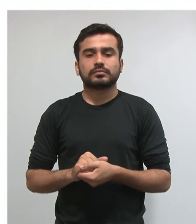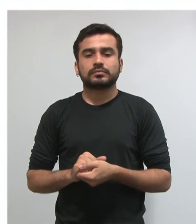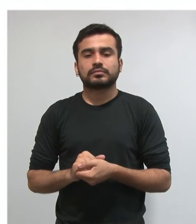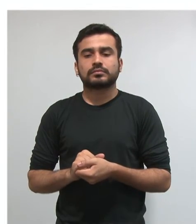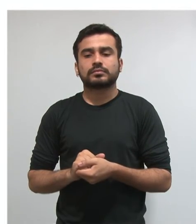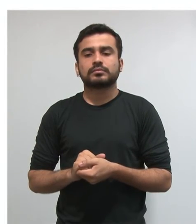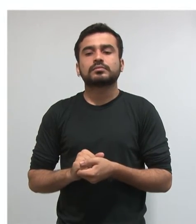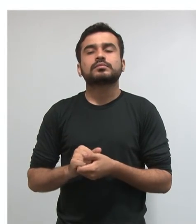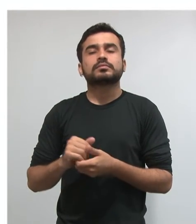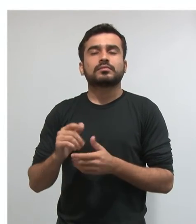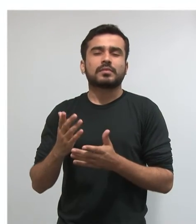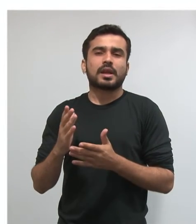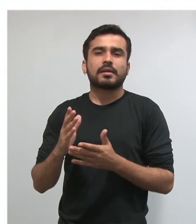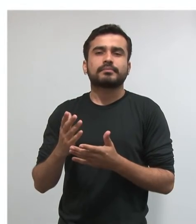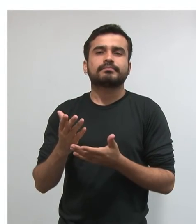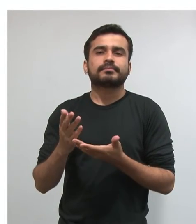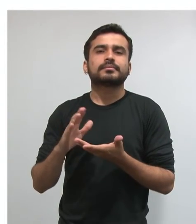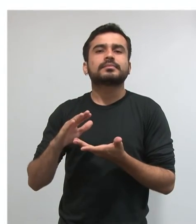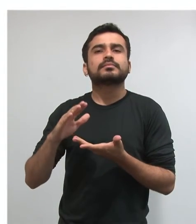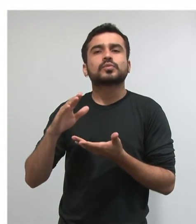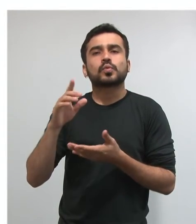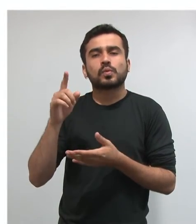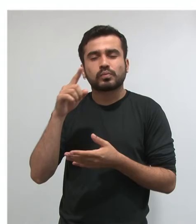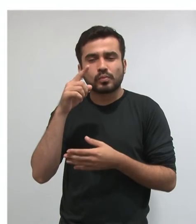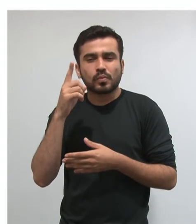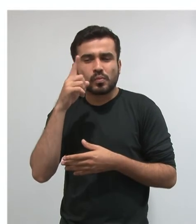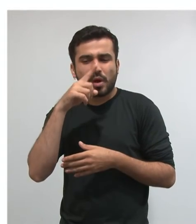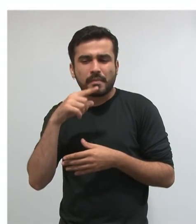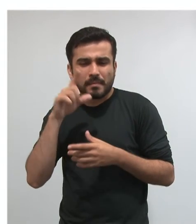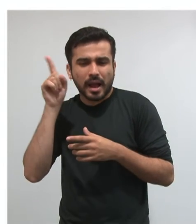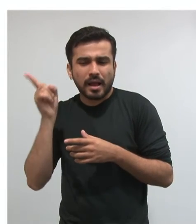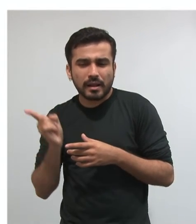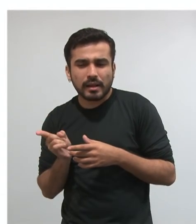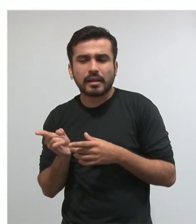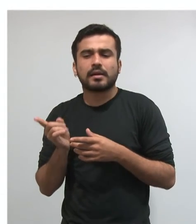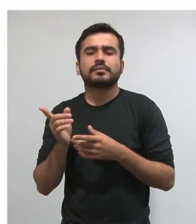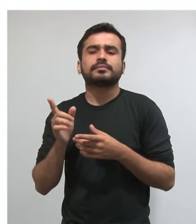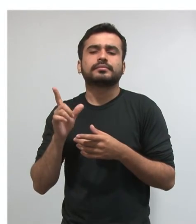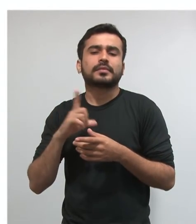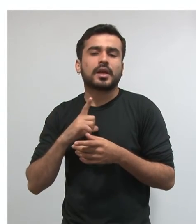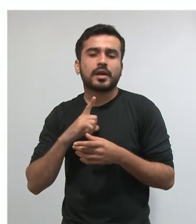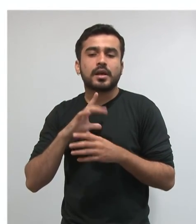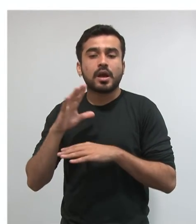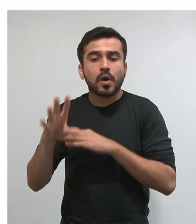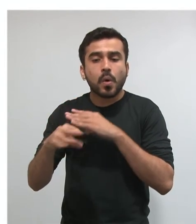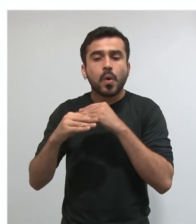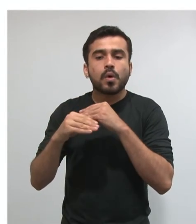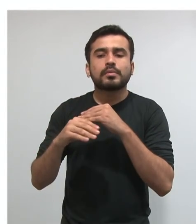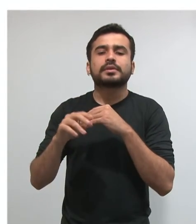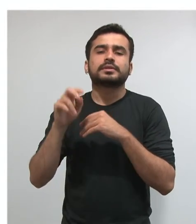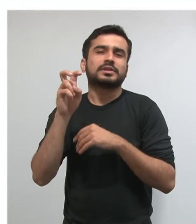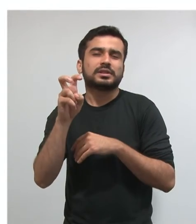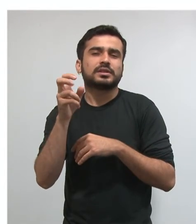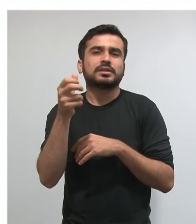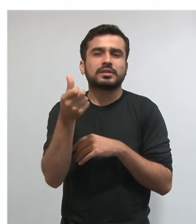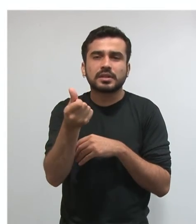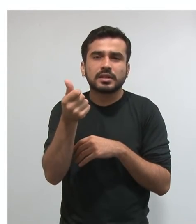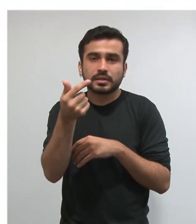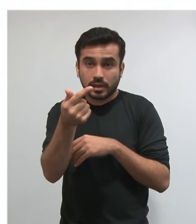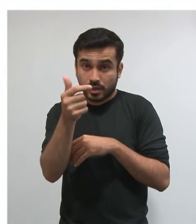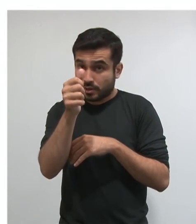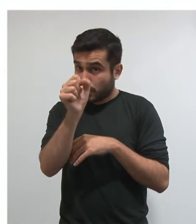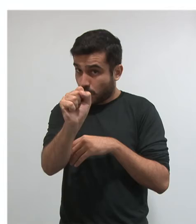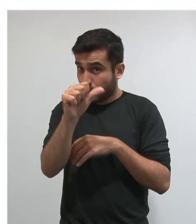lateral, certo? Desse diagrama, os módulos complementares, módulos 5, 6,